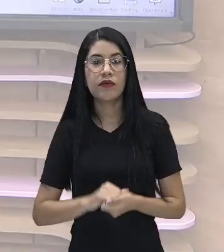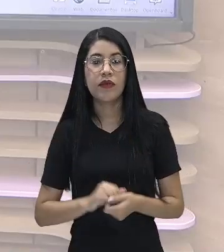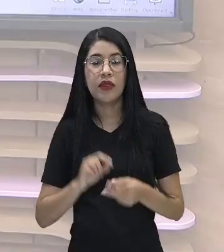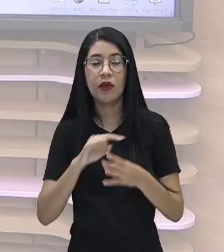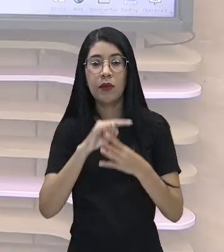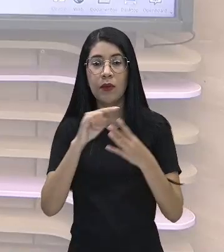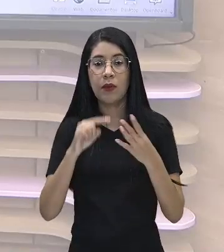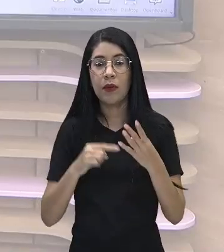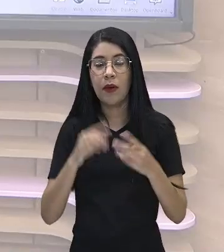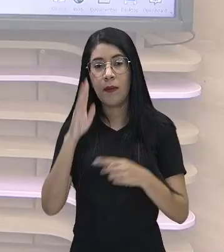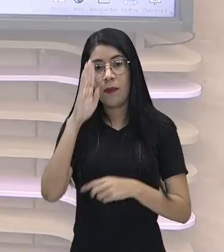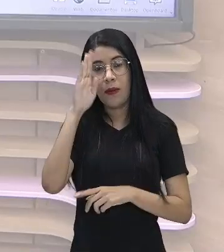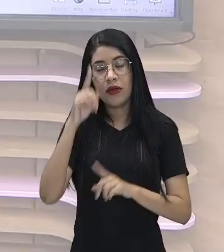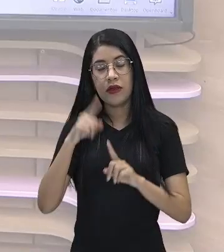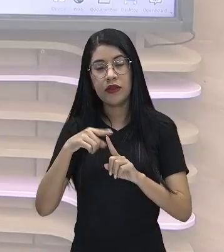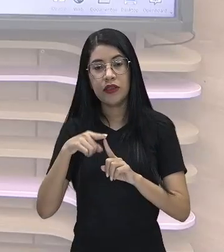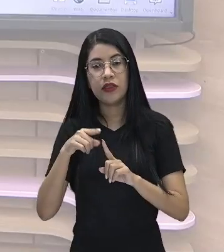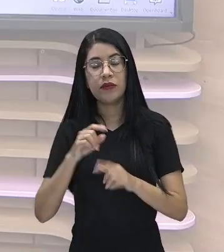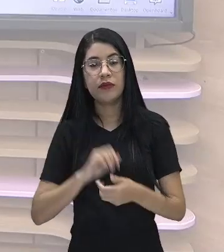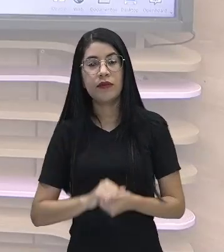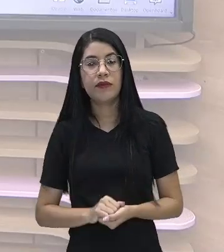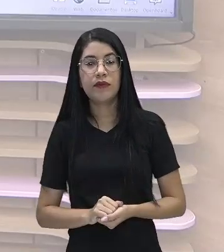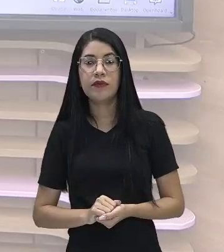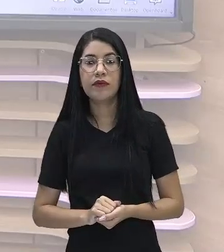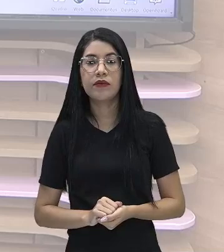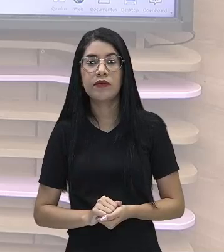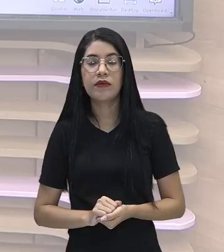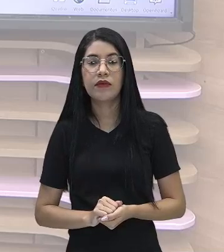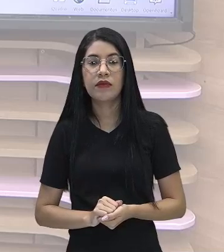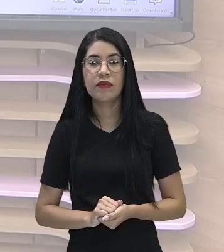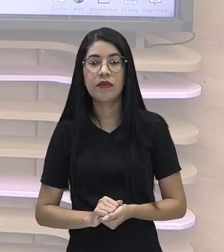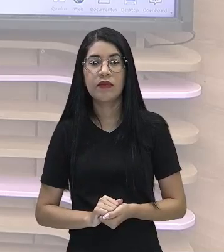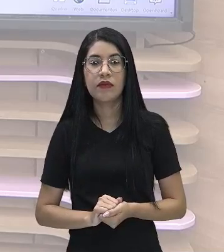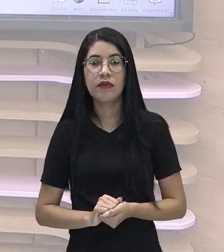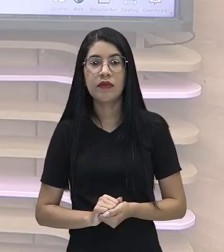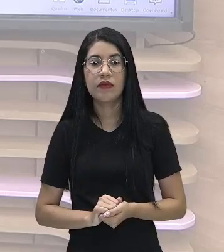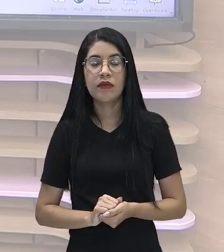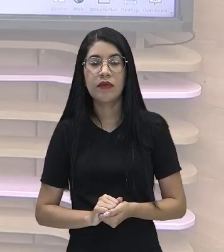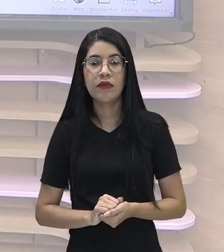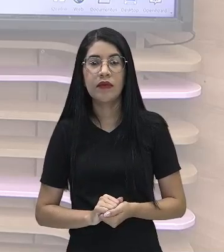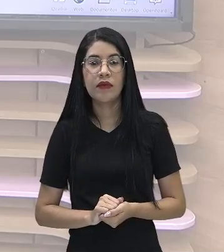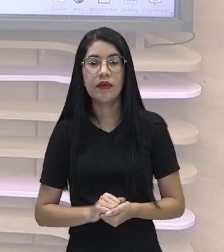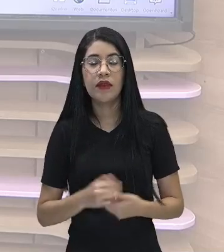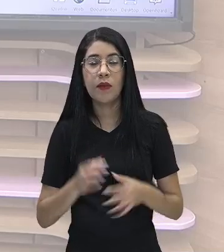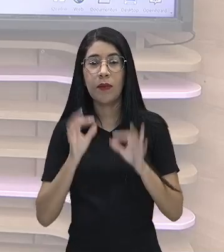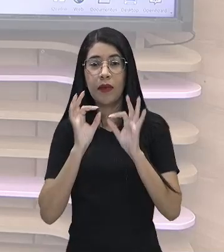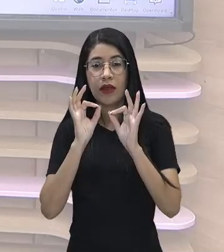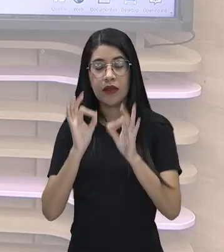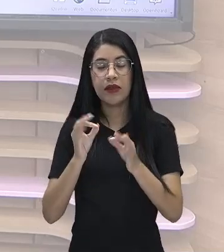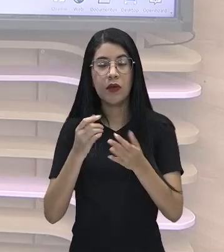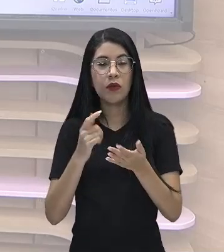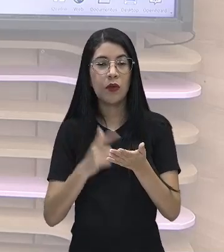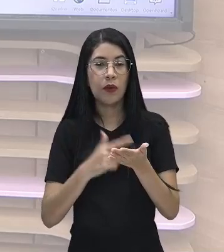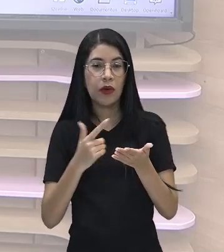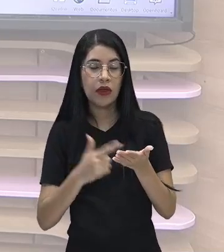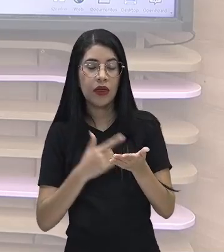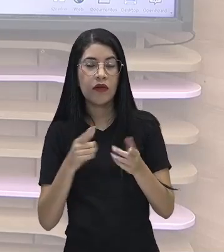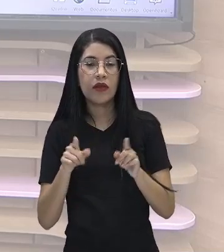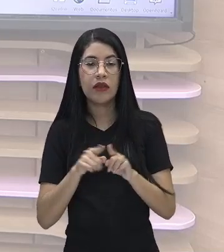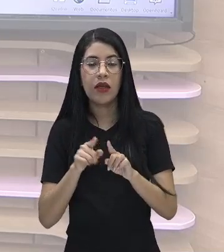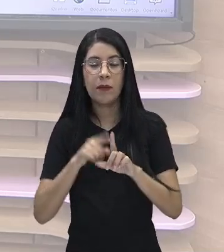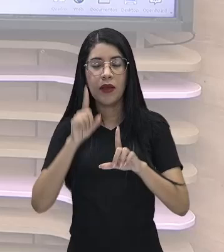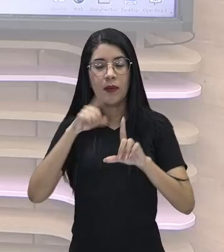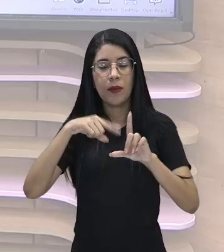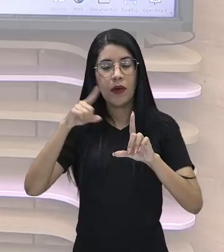os principais tipos de gráficos. Então, gente, ao observar, né, os livros didáticos, ao observar um